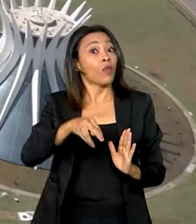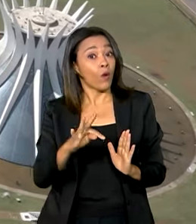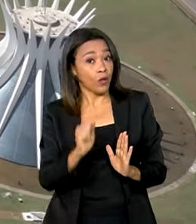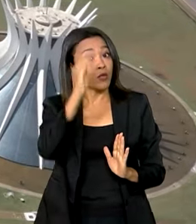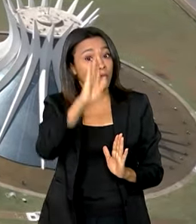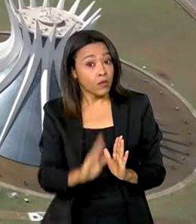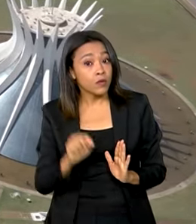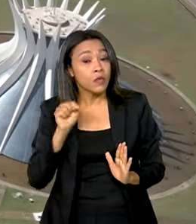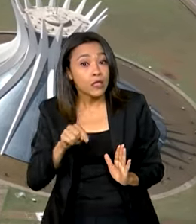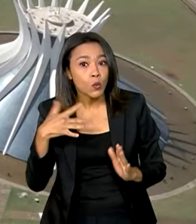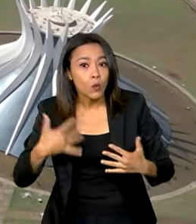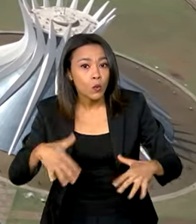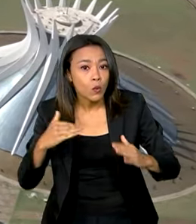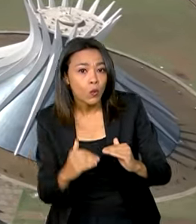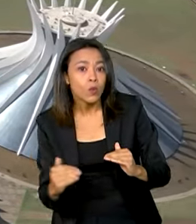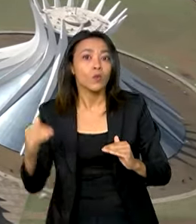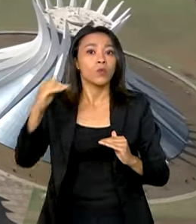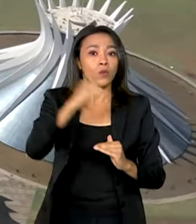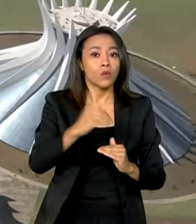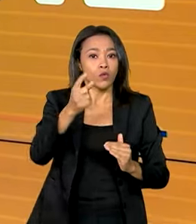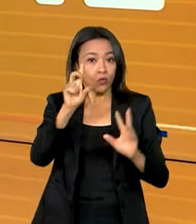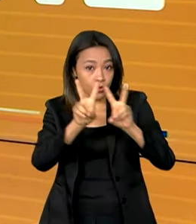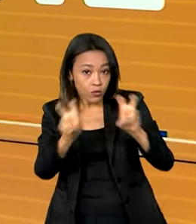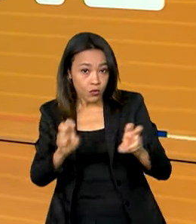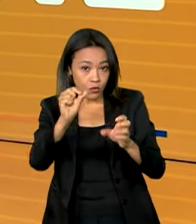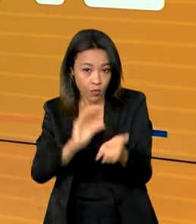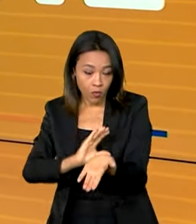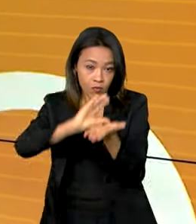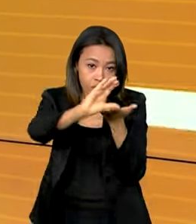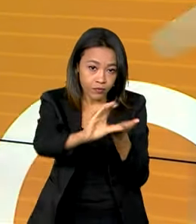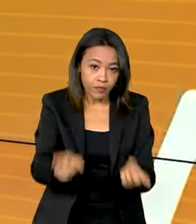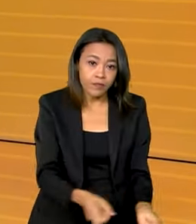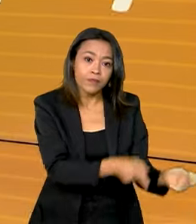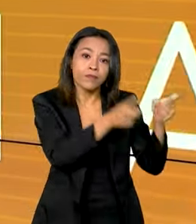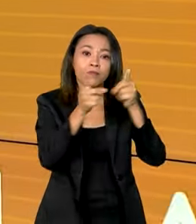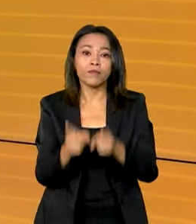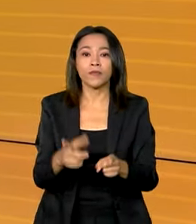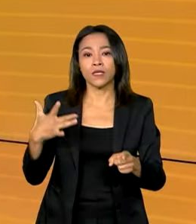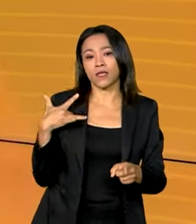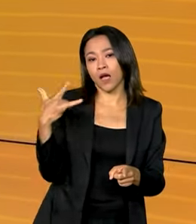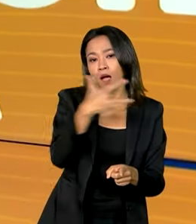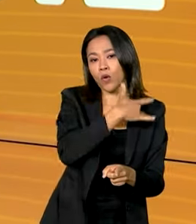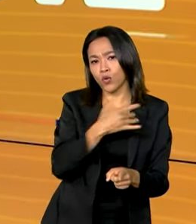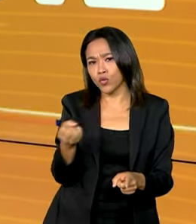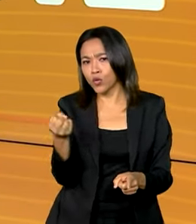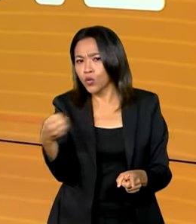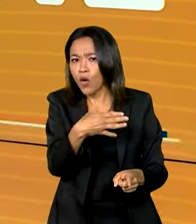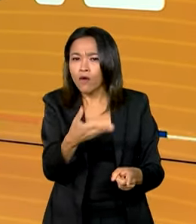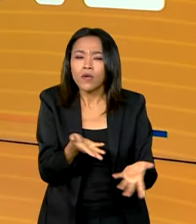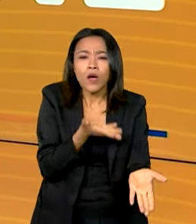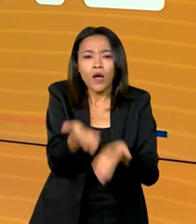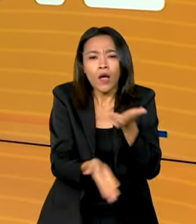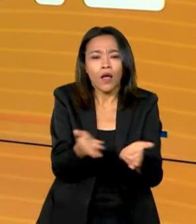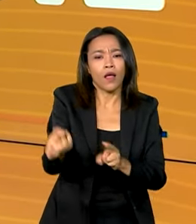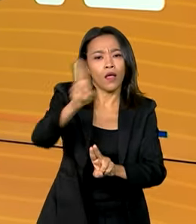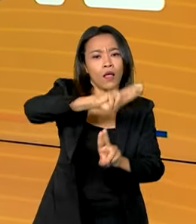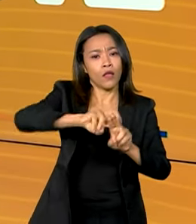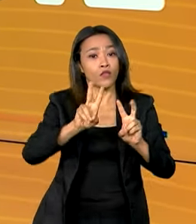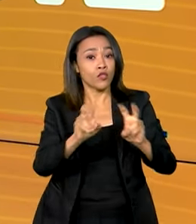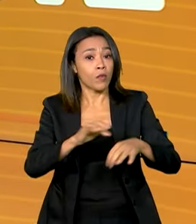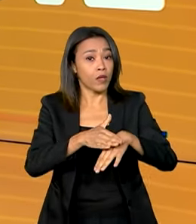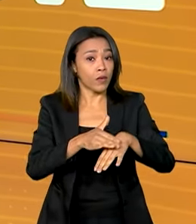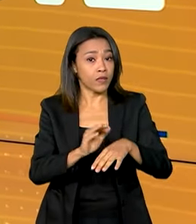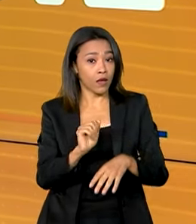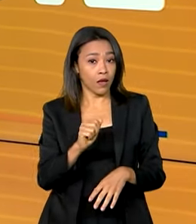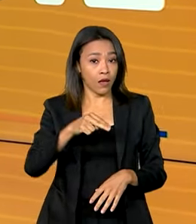coloca o país a um passo do grau de investimentos saúde nova opção de tratamento no SUS contra a anemia